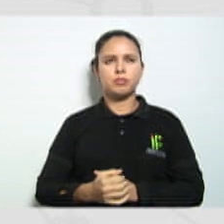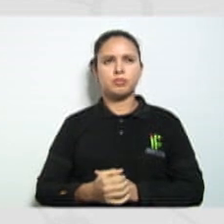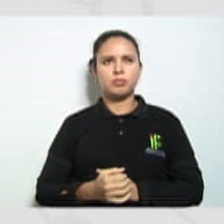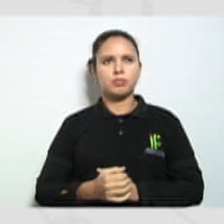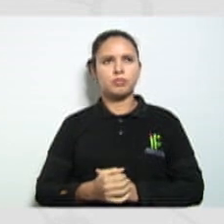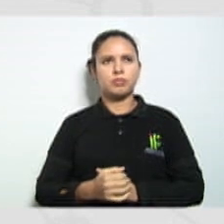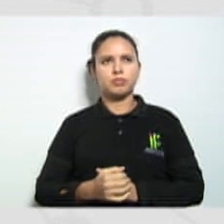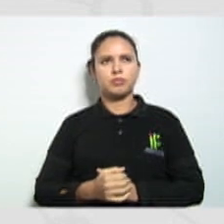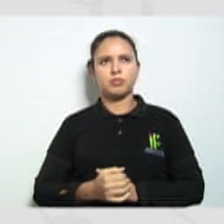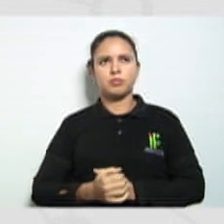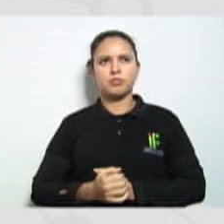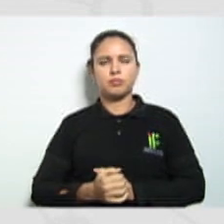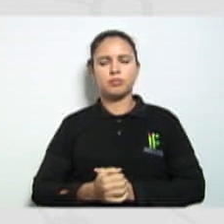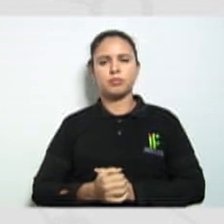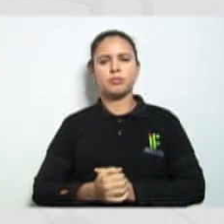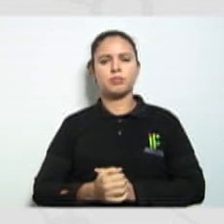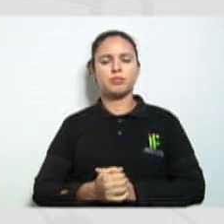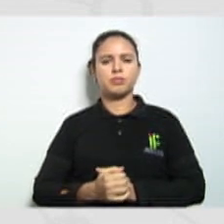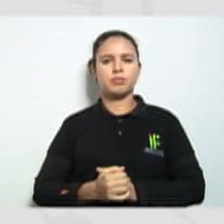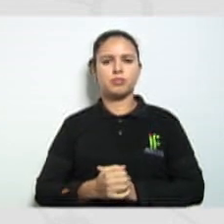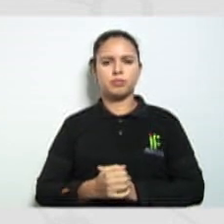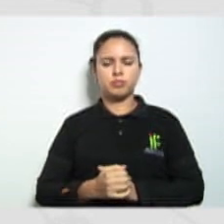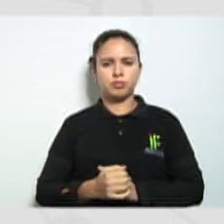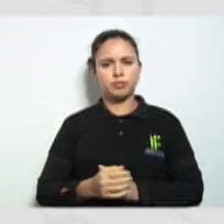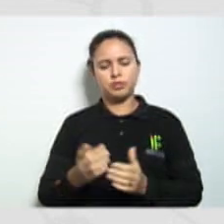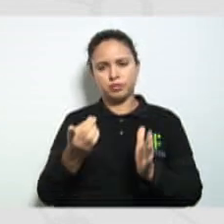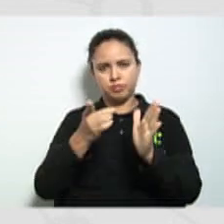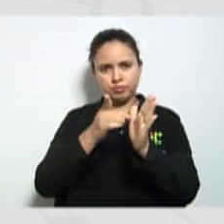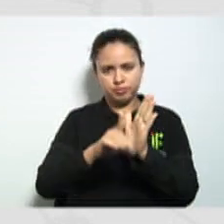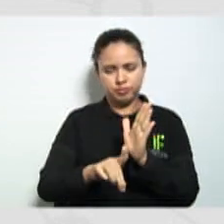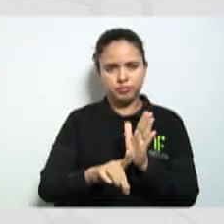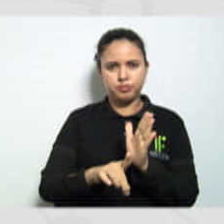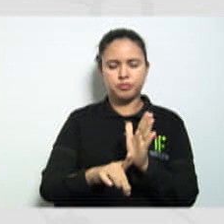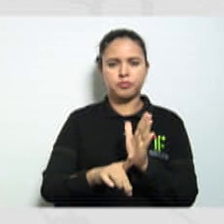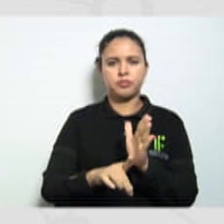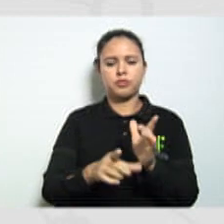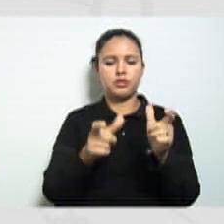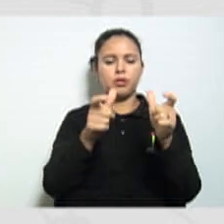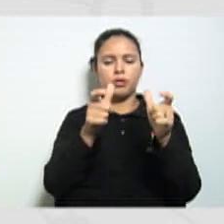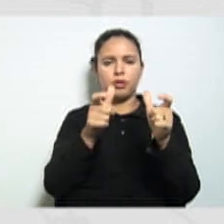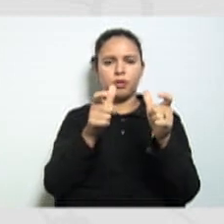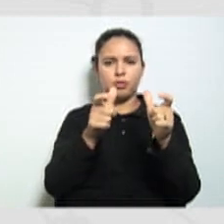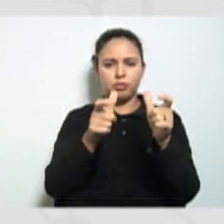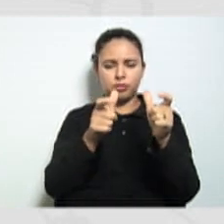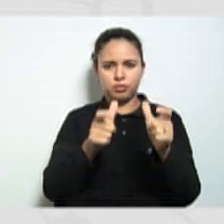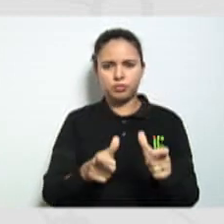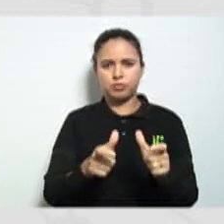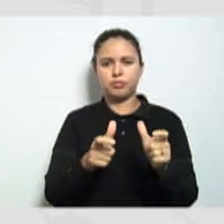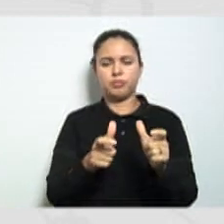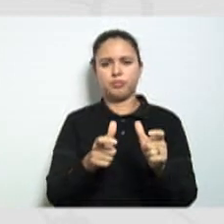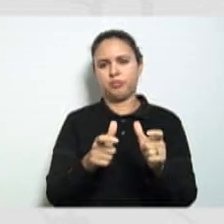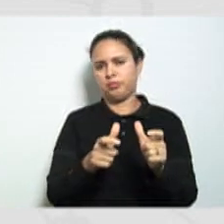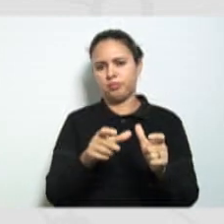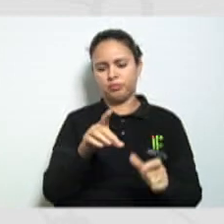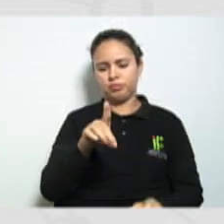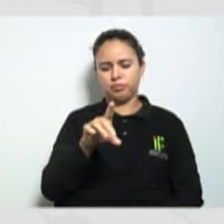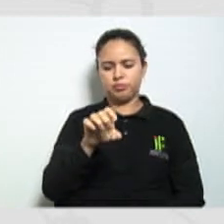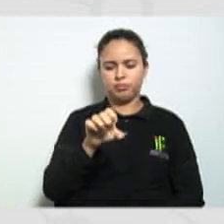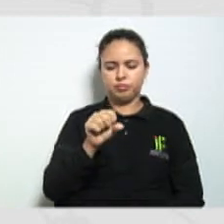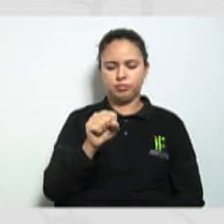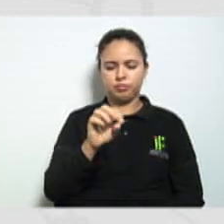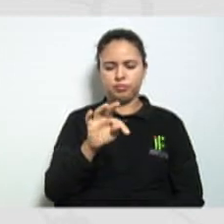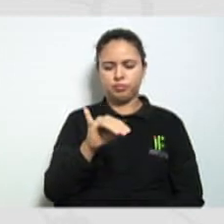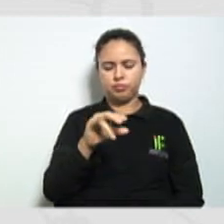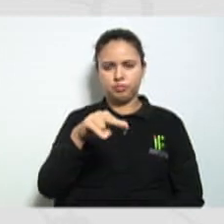lá já passou a data, né? Débito, ou seja, qual o destino desse dinheiro? Quando